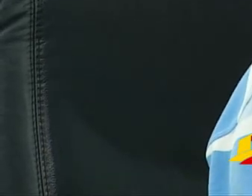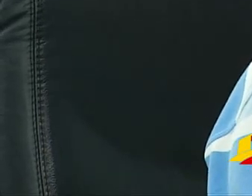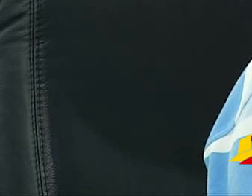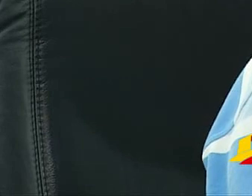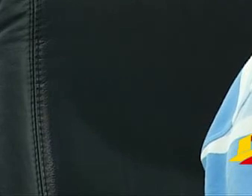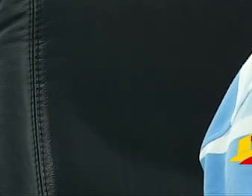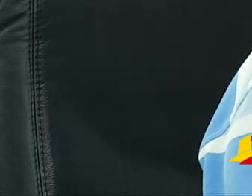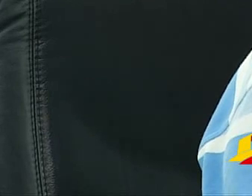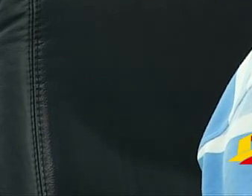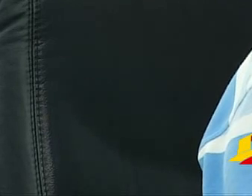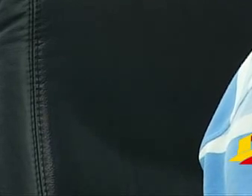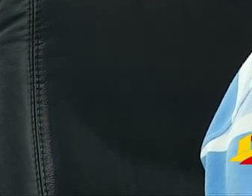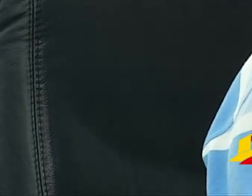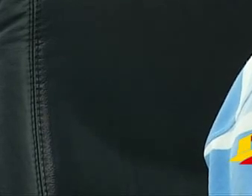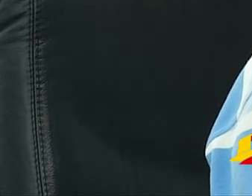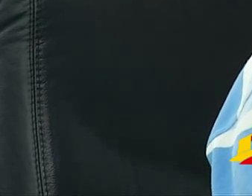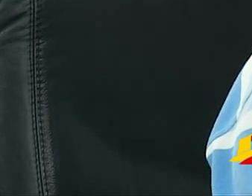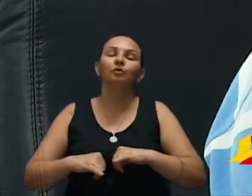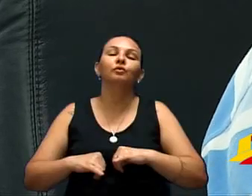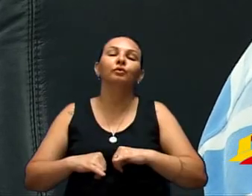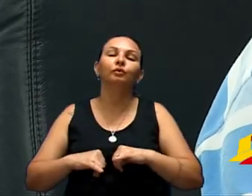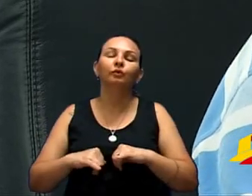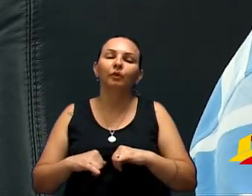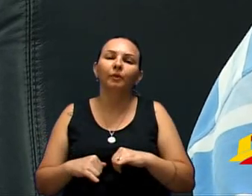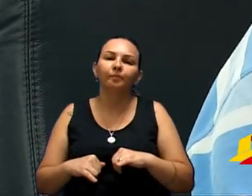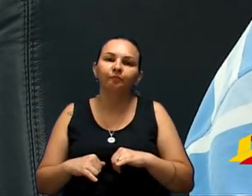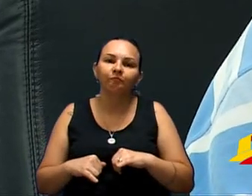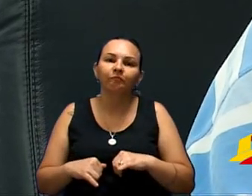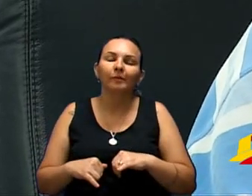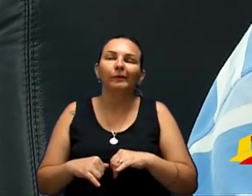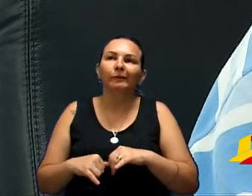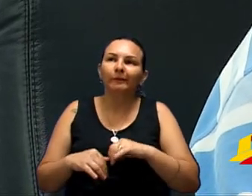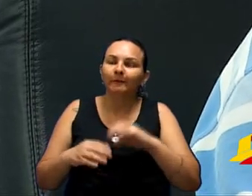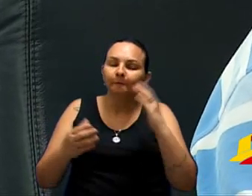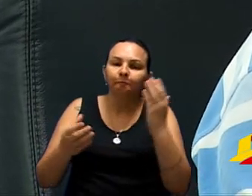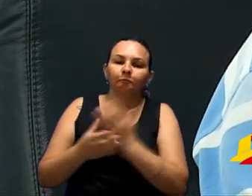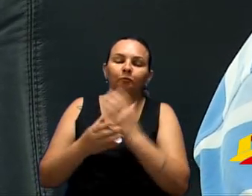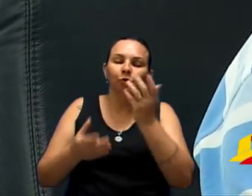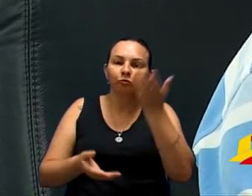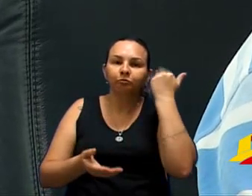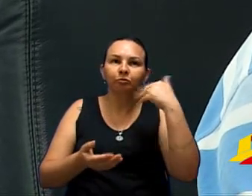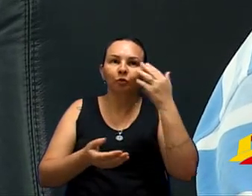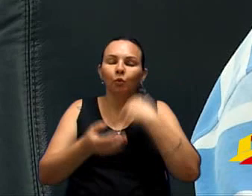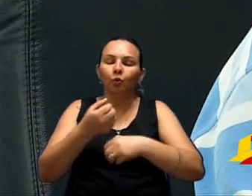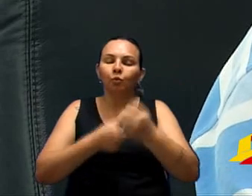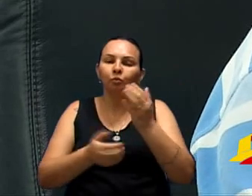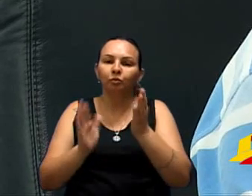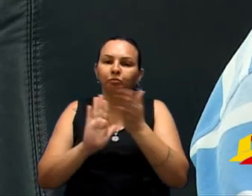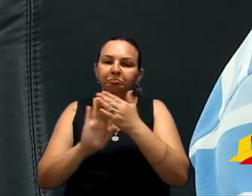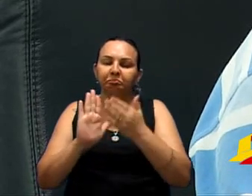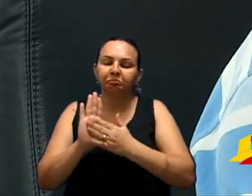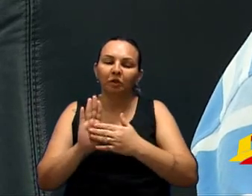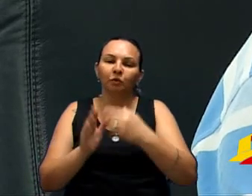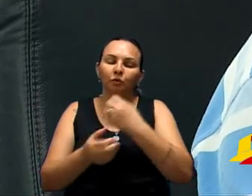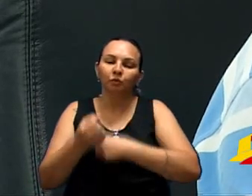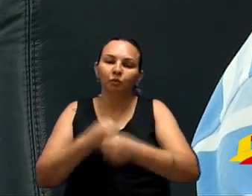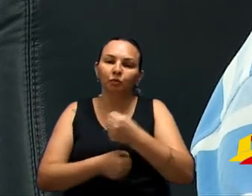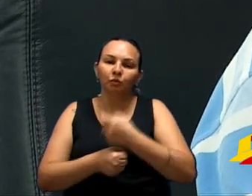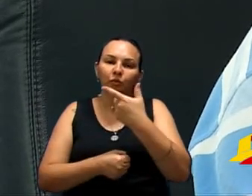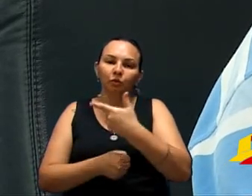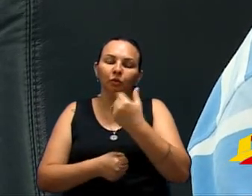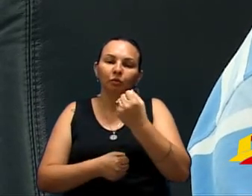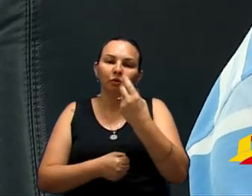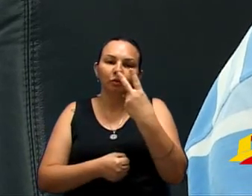uma uma ação nefasta de um vereador no plano diretor de 2014 eu estudei esse